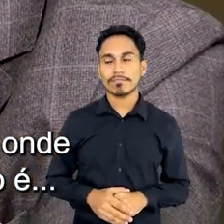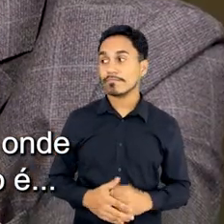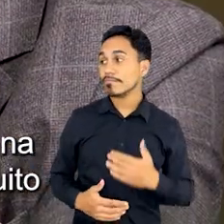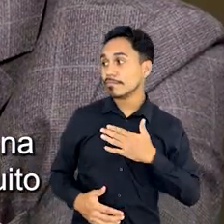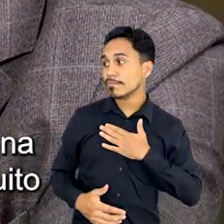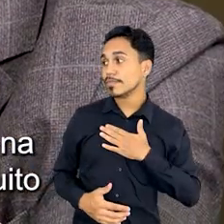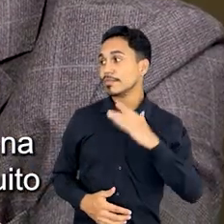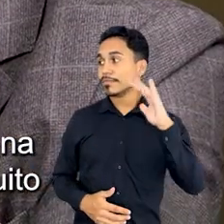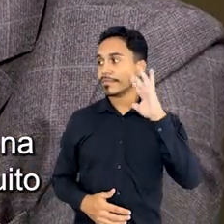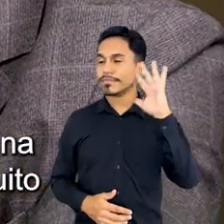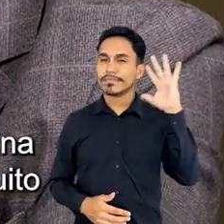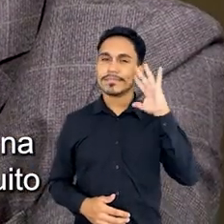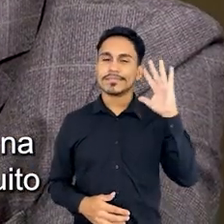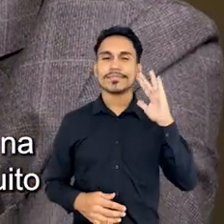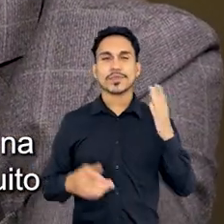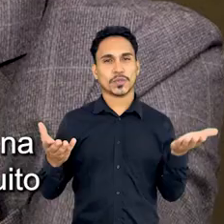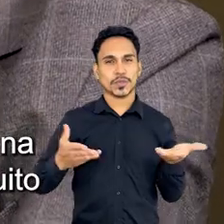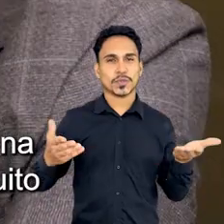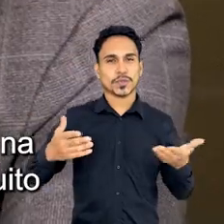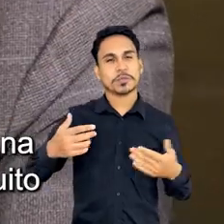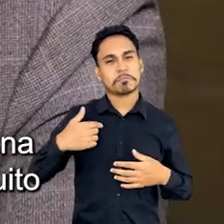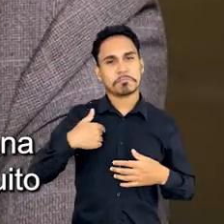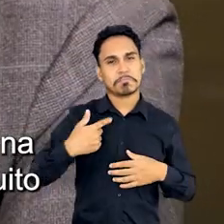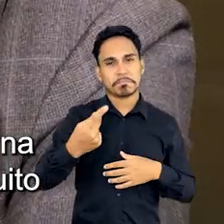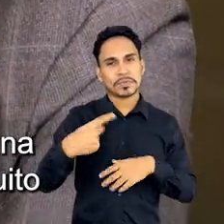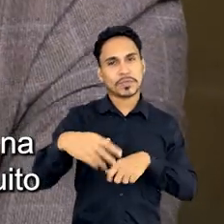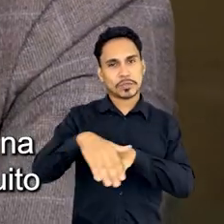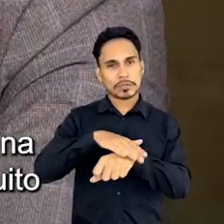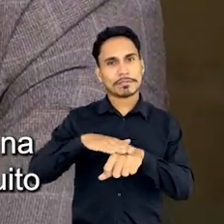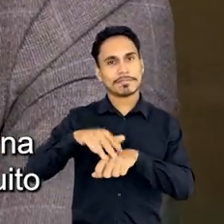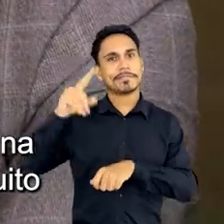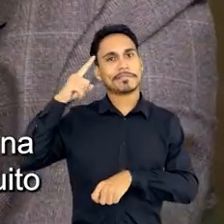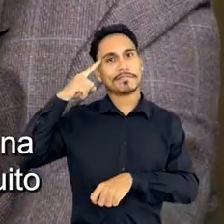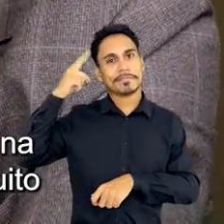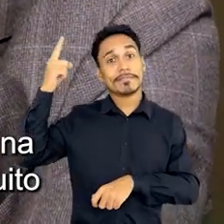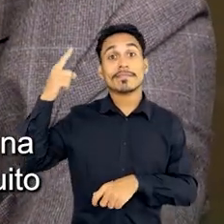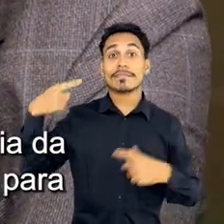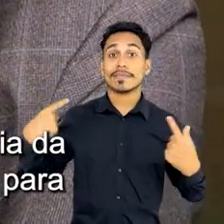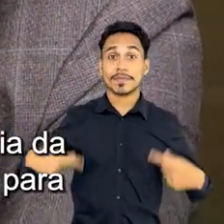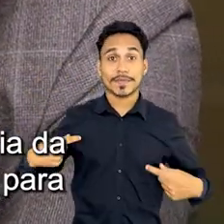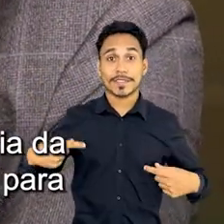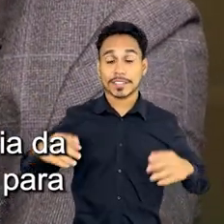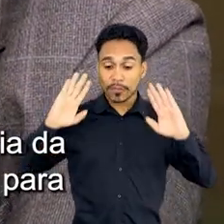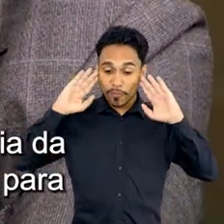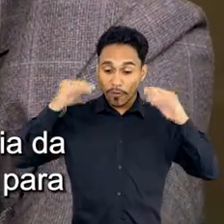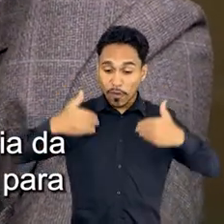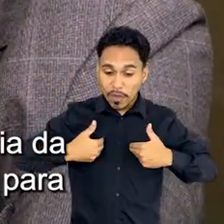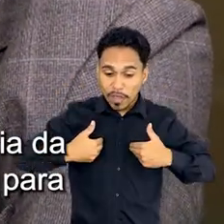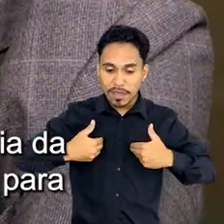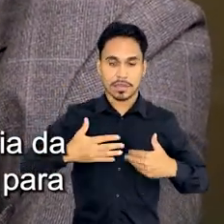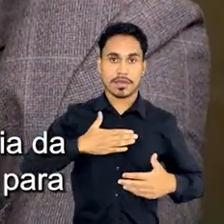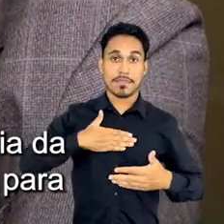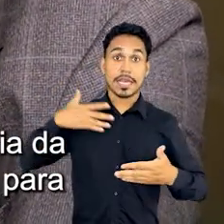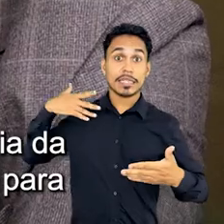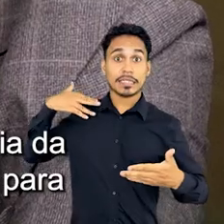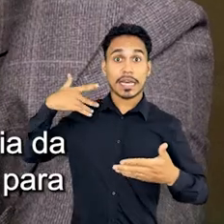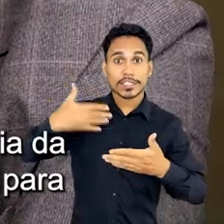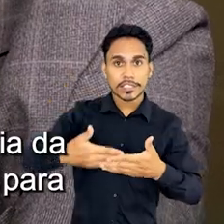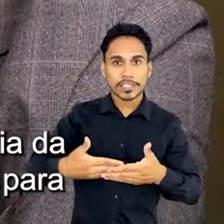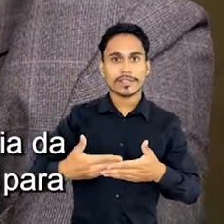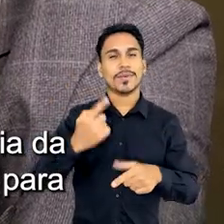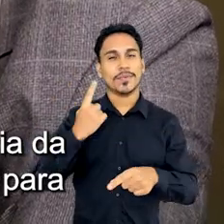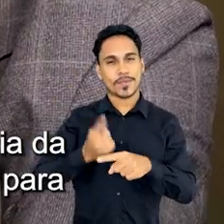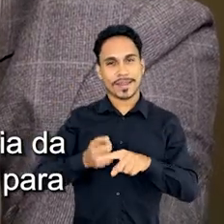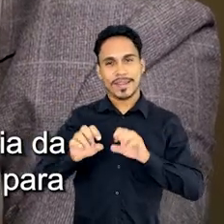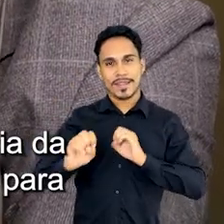um para mim o desenho é é se fala muito eu comentei isso hoje também na nossa conversa né a gente tem que tomar cuidado muito com a nossa narrativa porque a denúncia da má